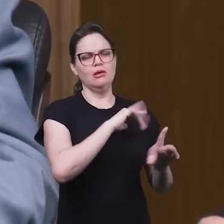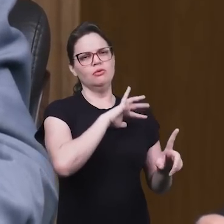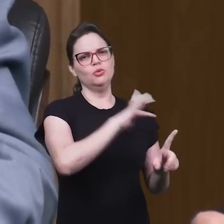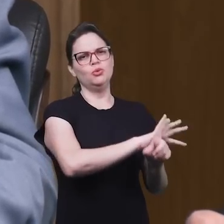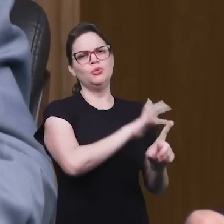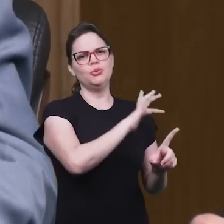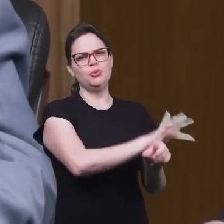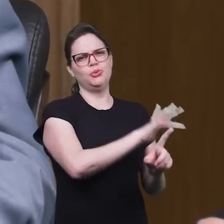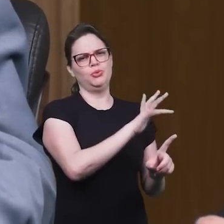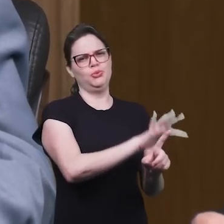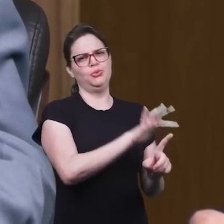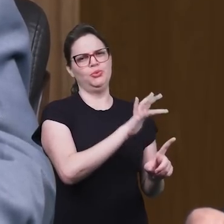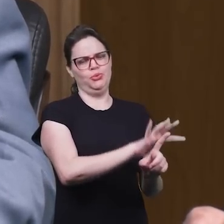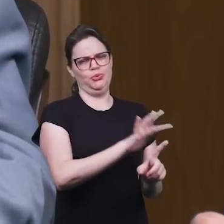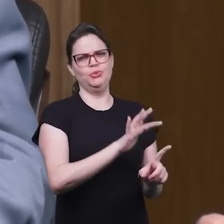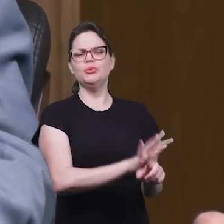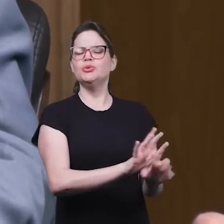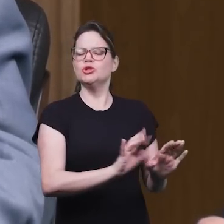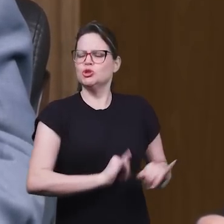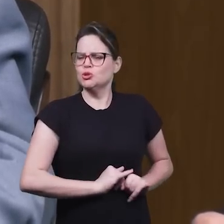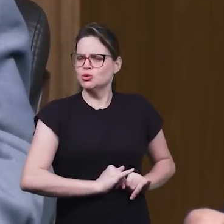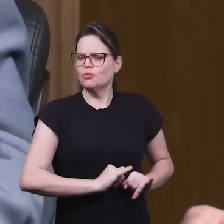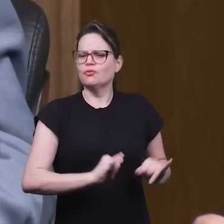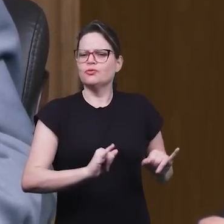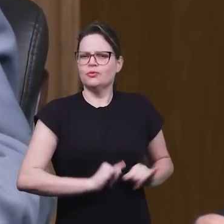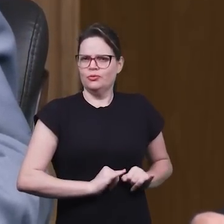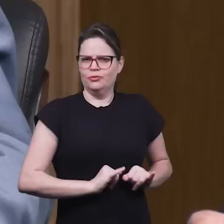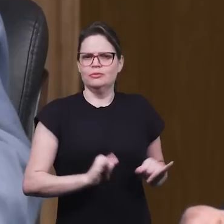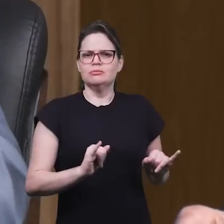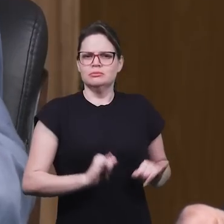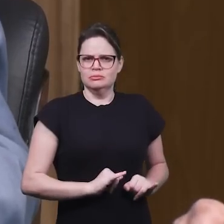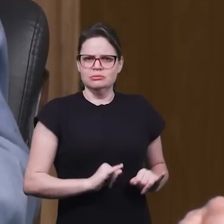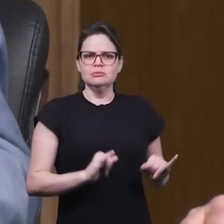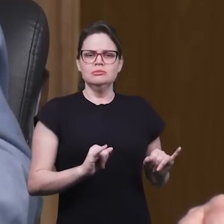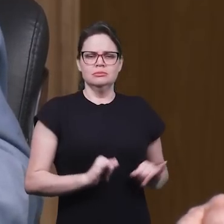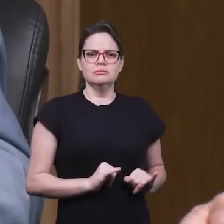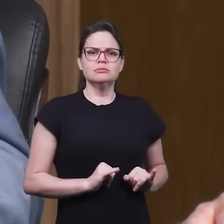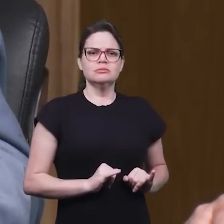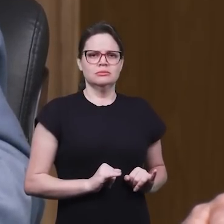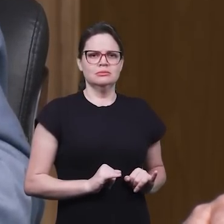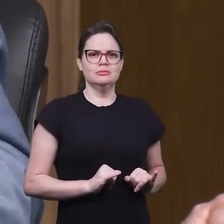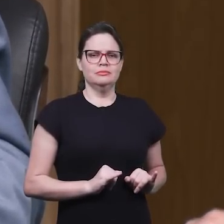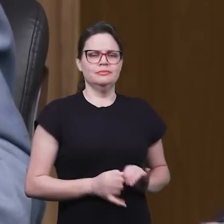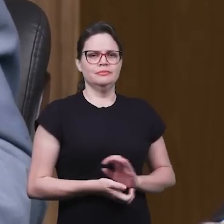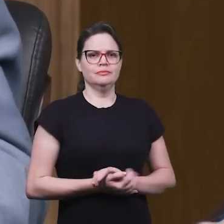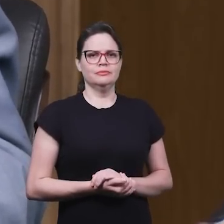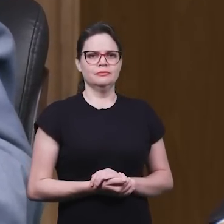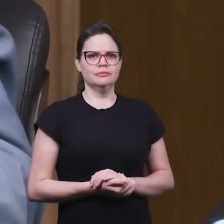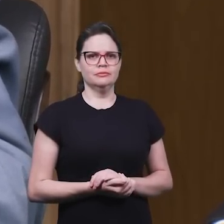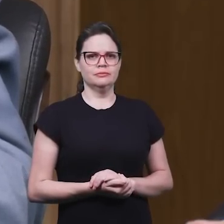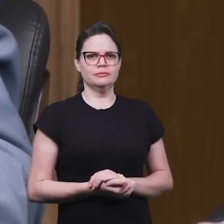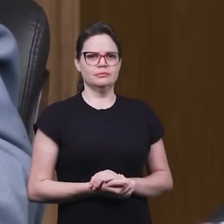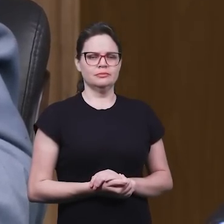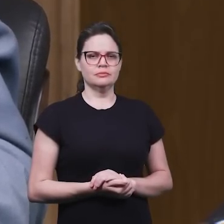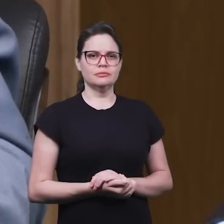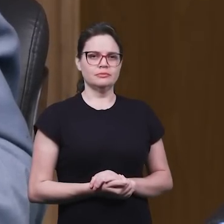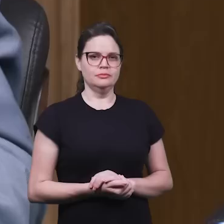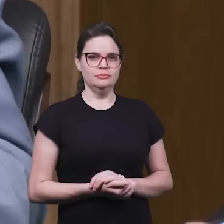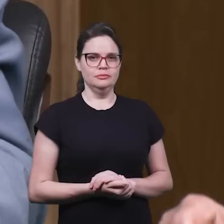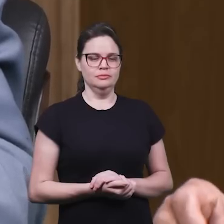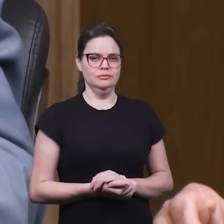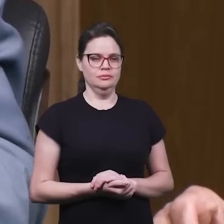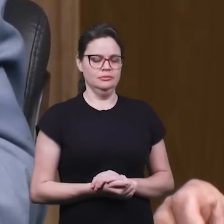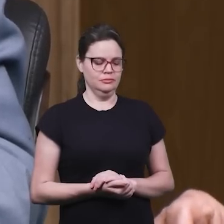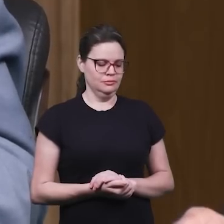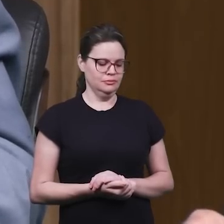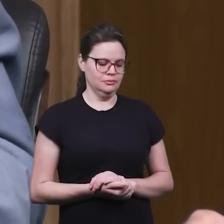mundo, não é? E ela, até de certa forma, ela